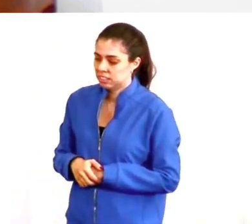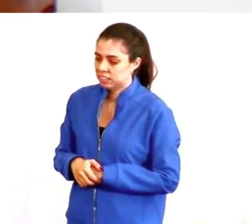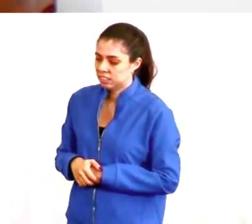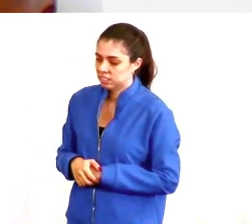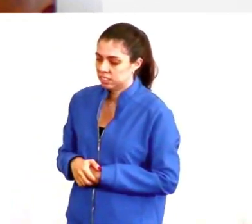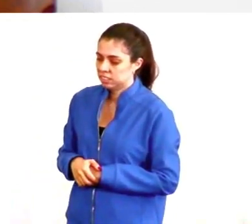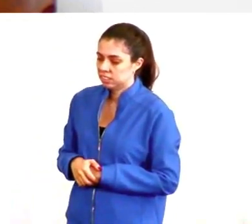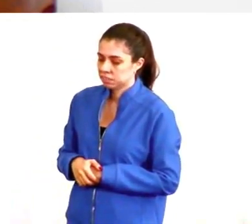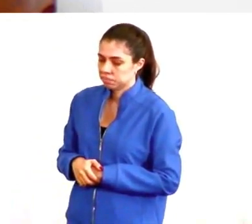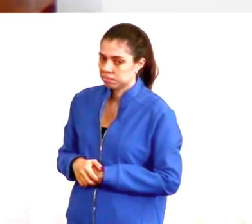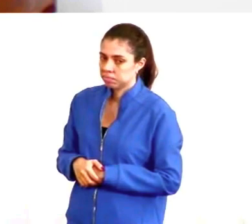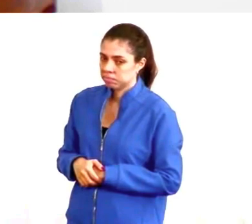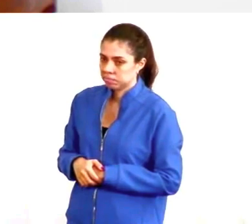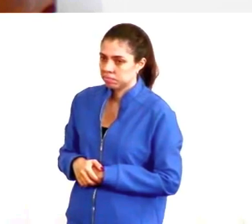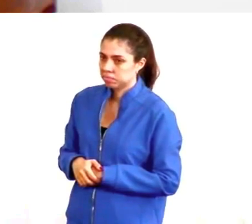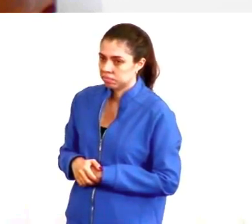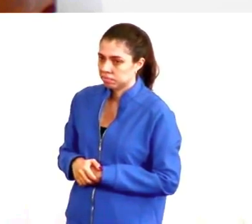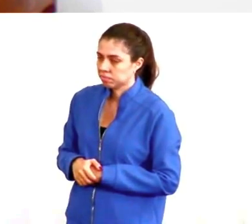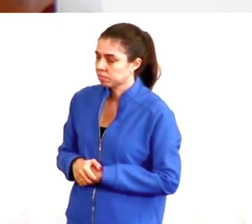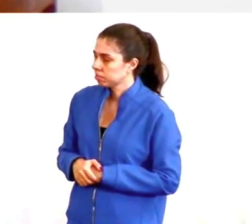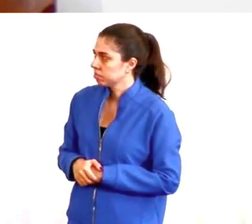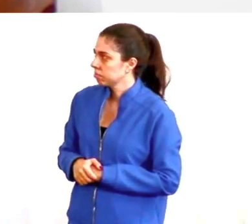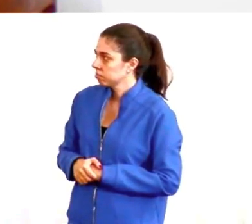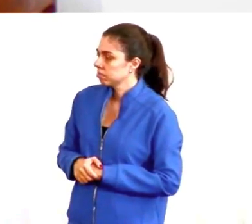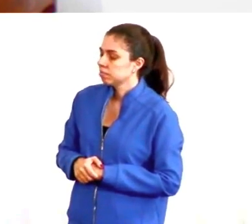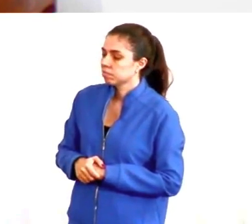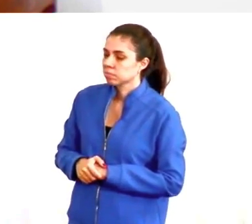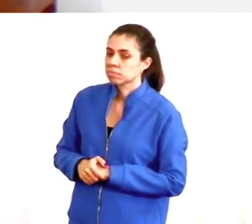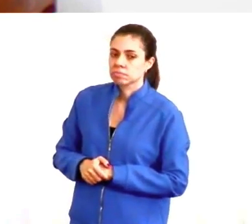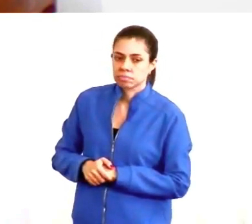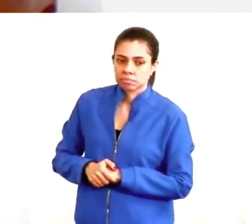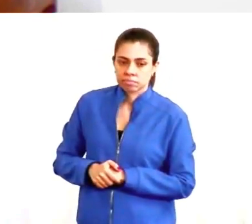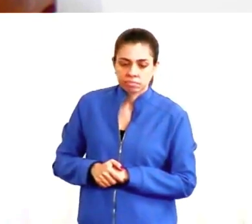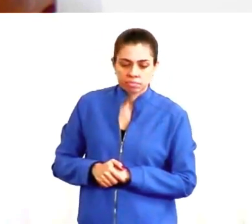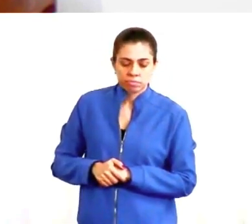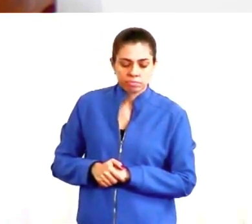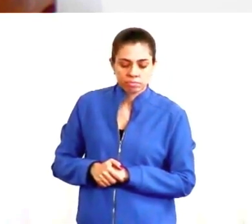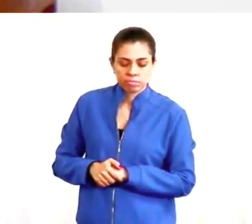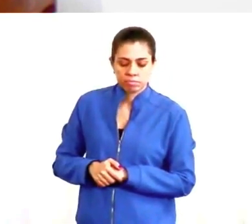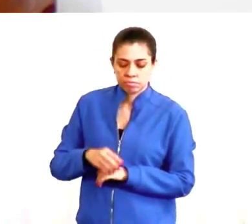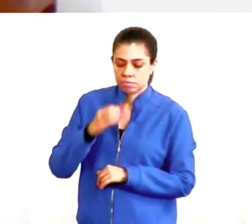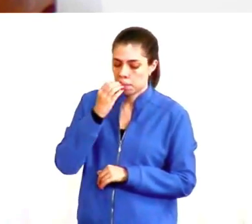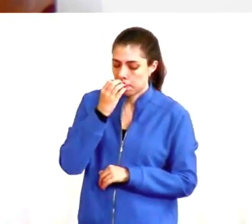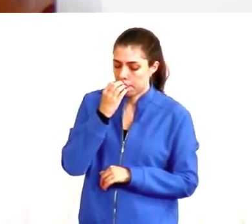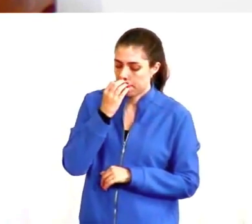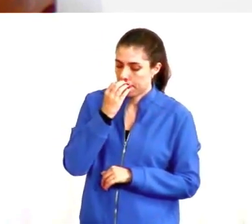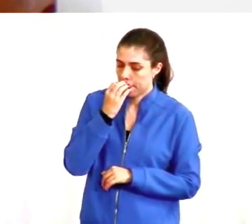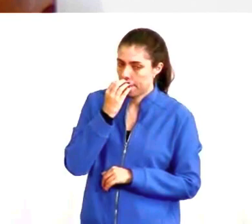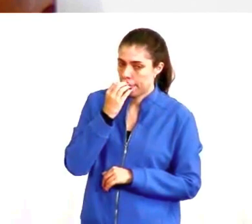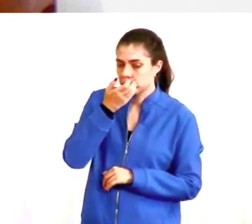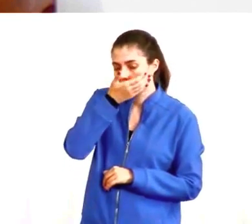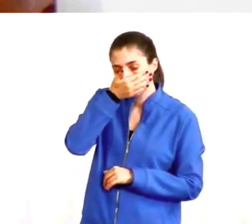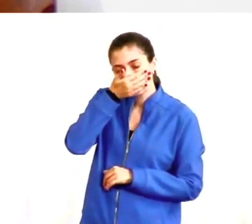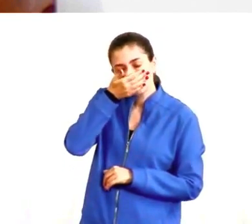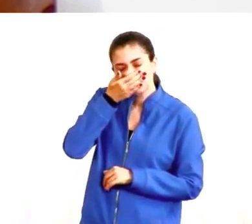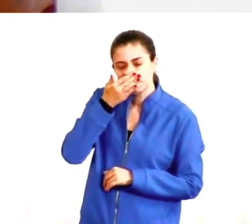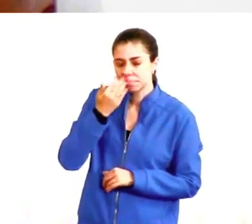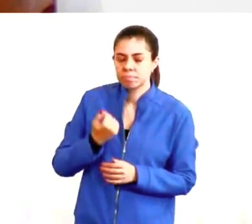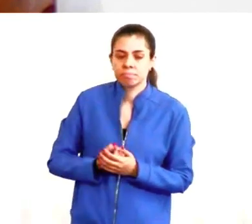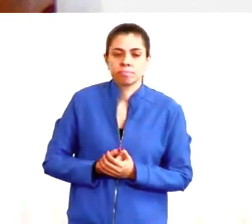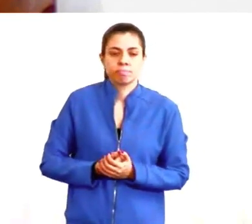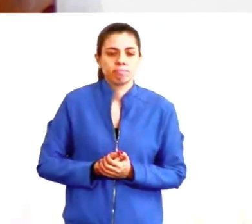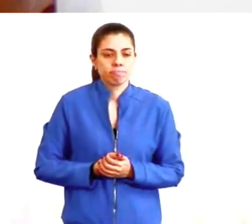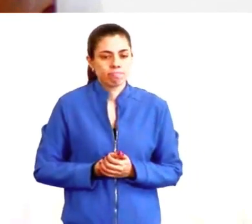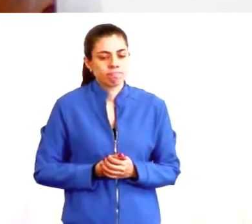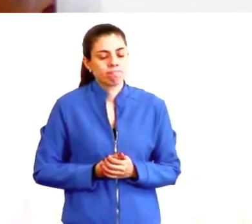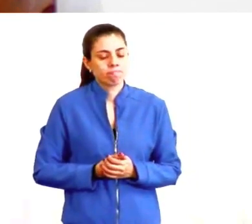todos os discipuladores, é o que esta passagem está mostrando, meus queridos irmãos. Meus